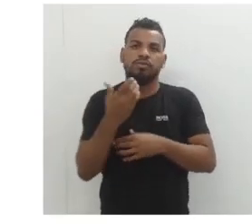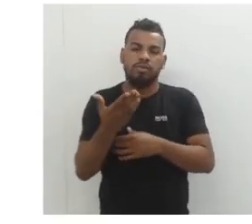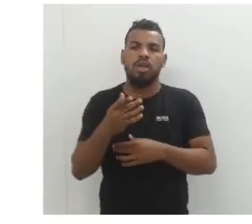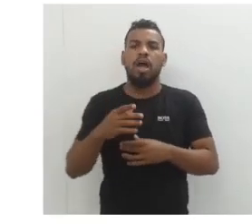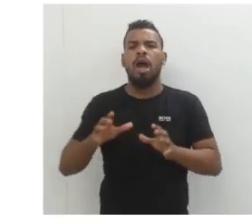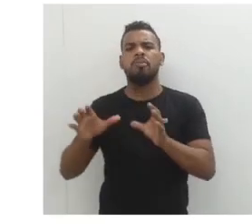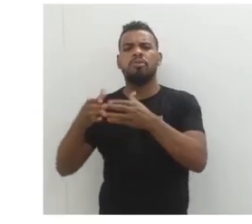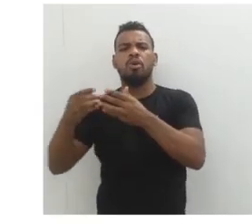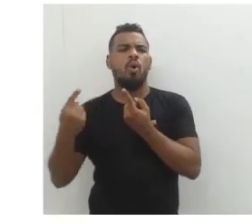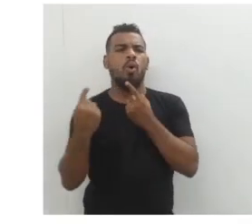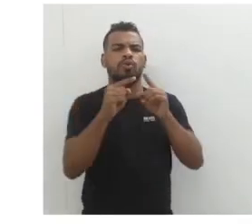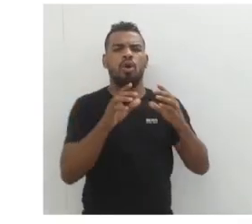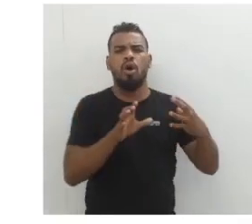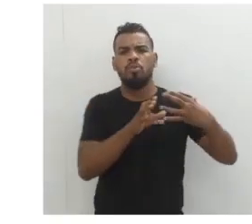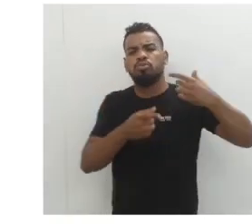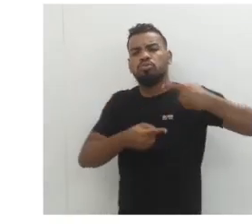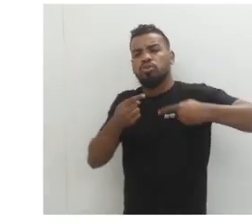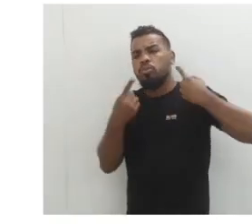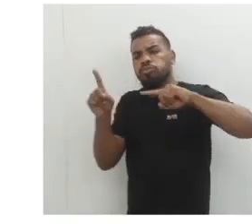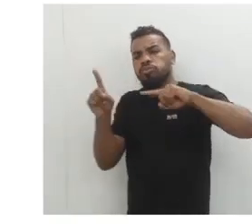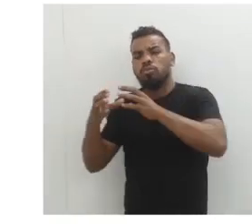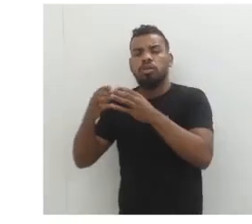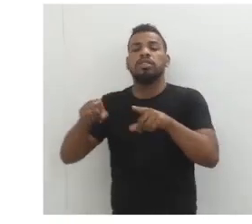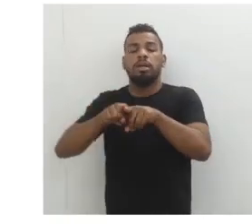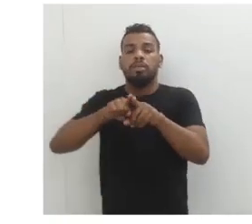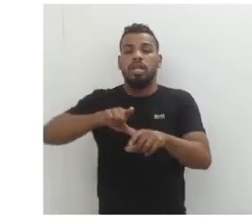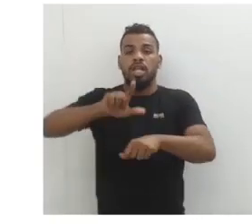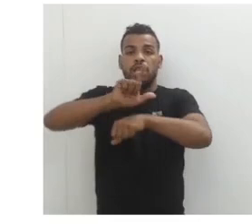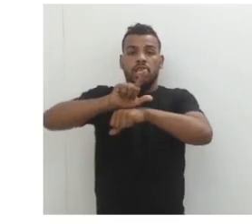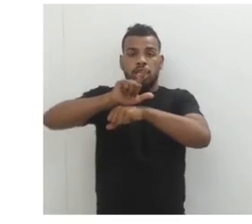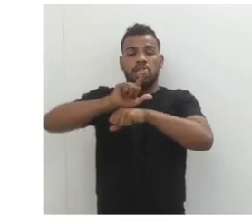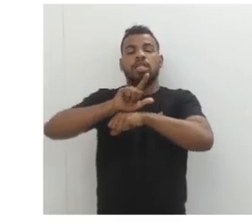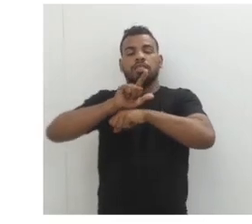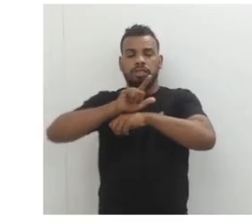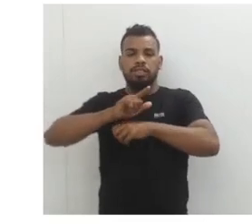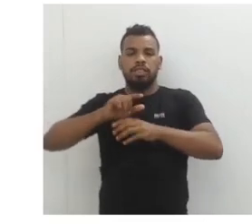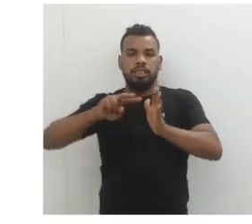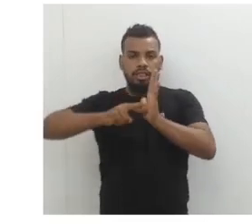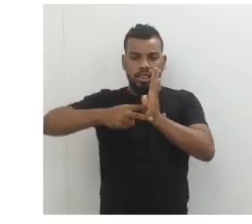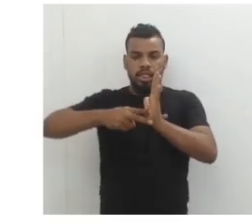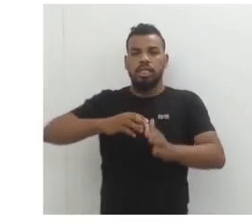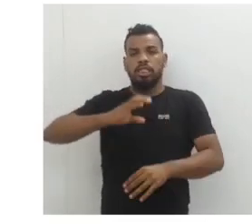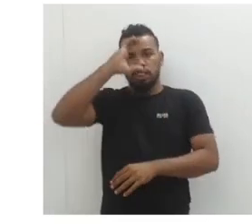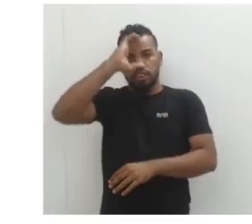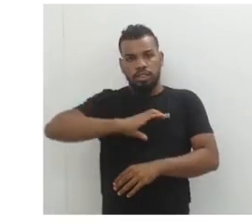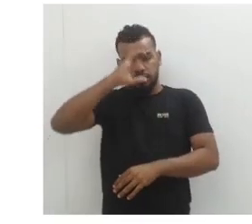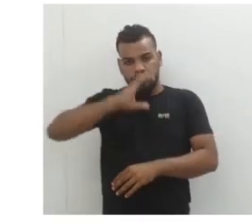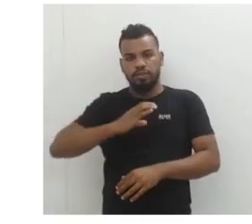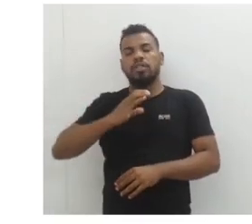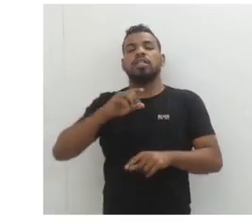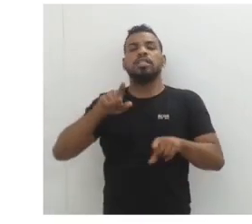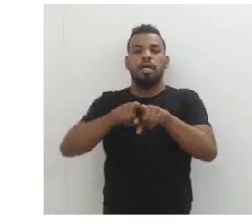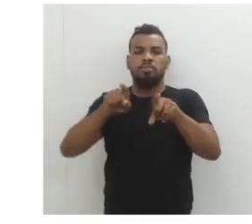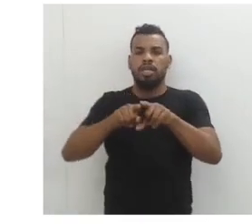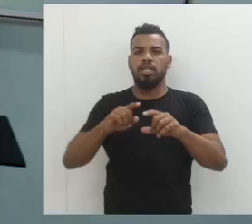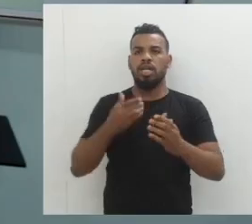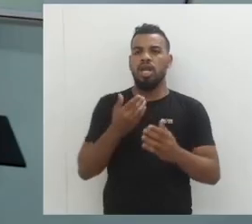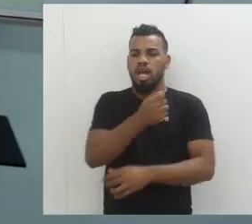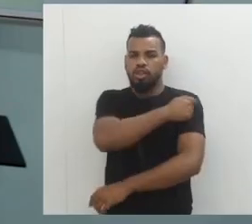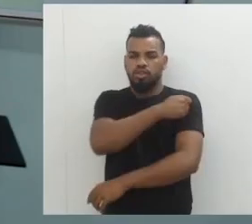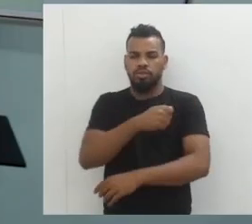oposição, além de lideranças sindicais, civis e estudantis. Foi um